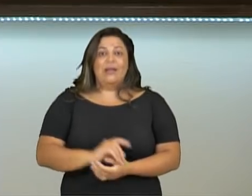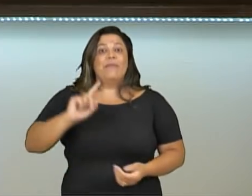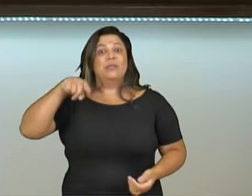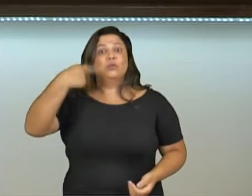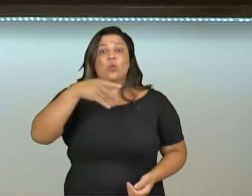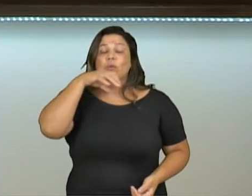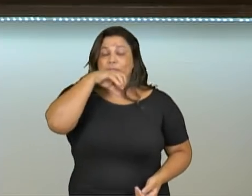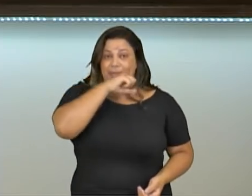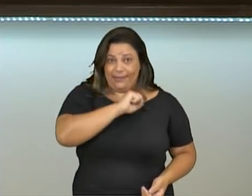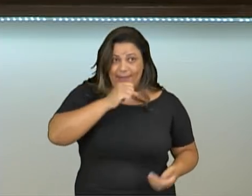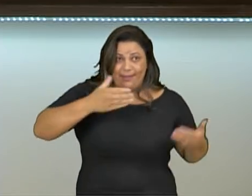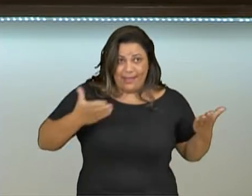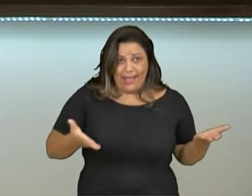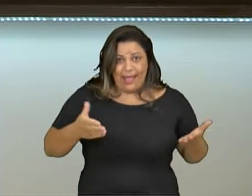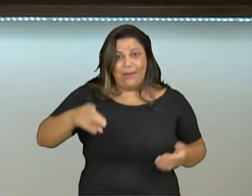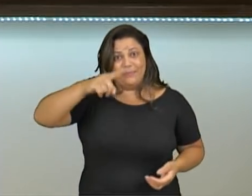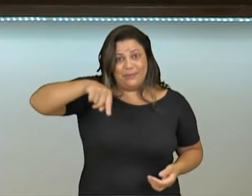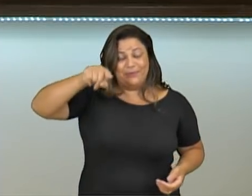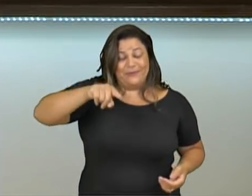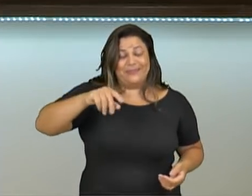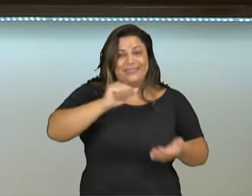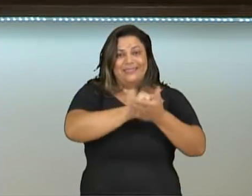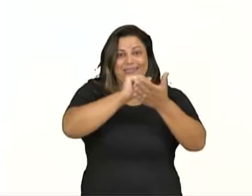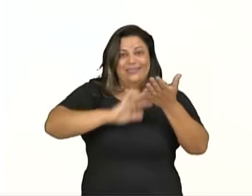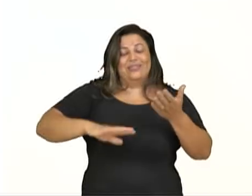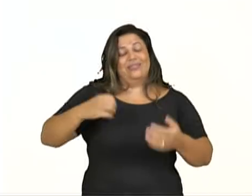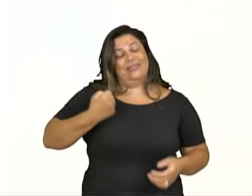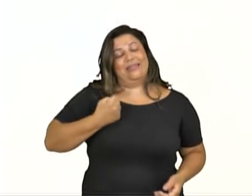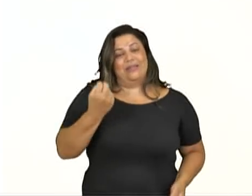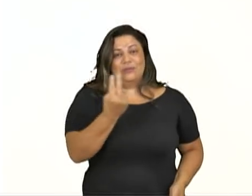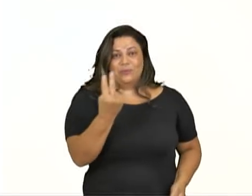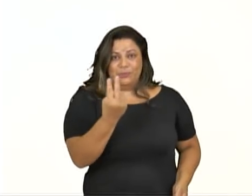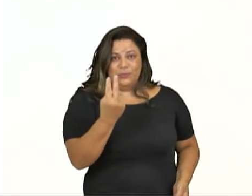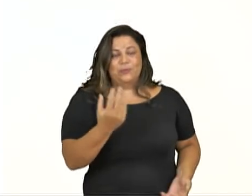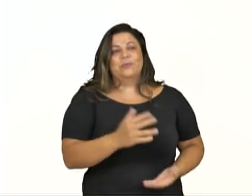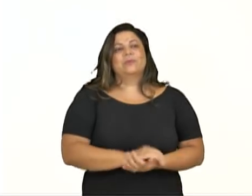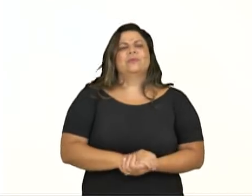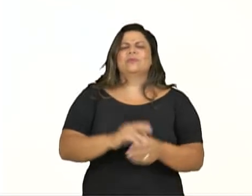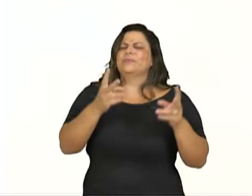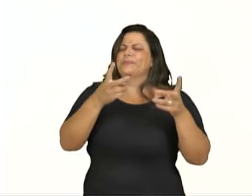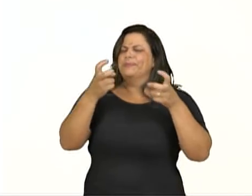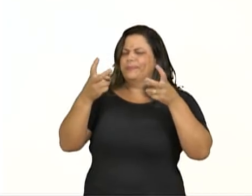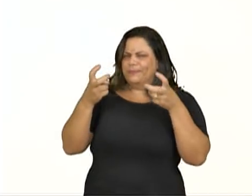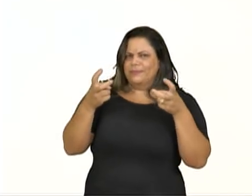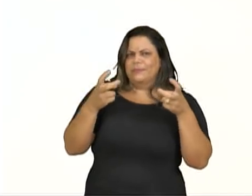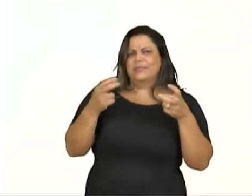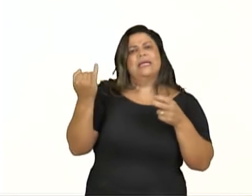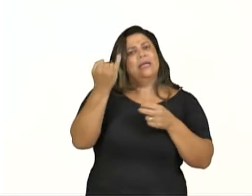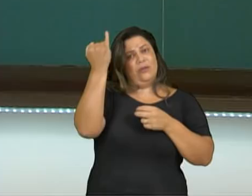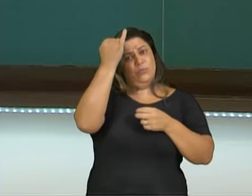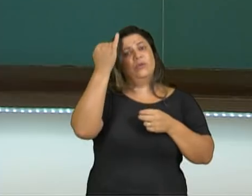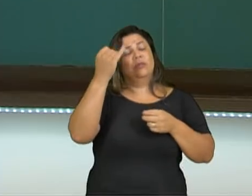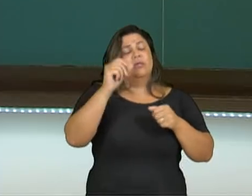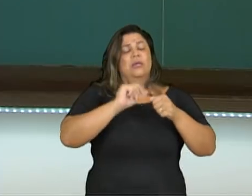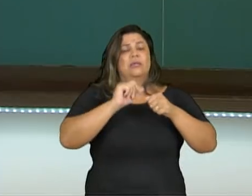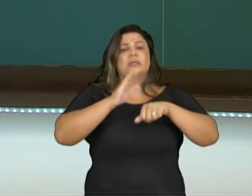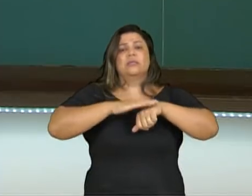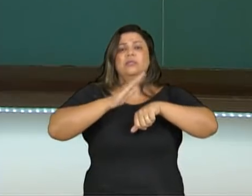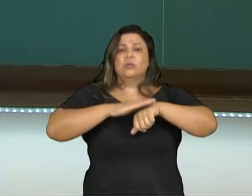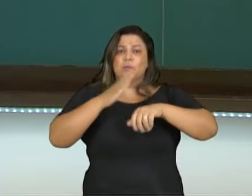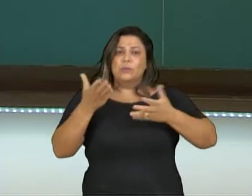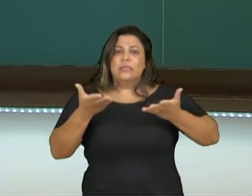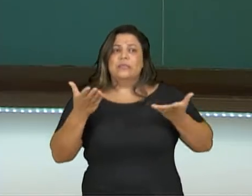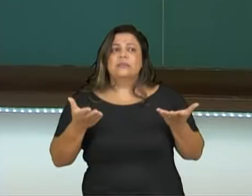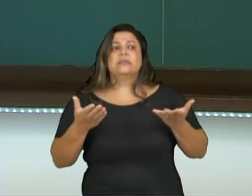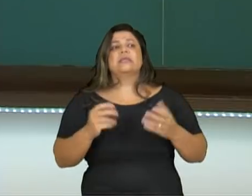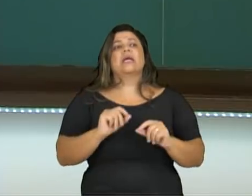bem rapidinha para vocês aqui no exercício 2. Então, só para a gente verificar, isso é importante fazer, de que